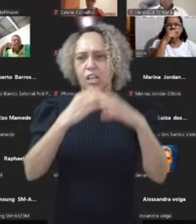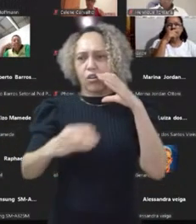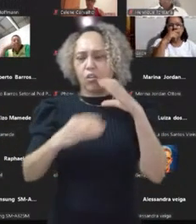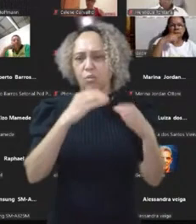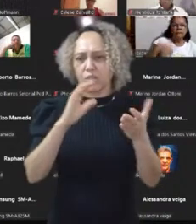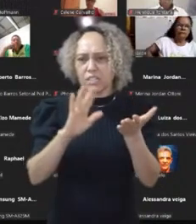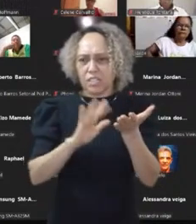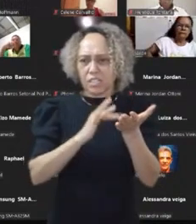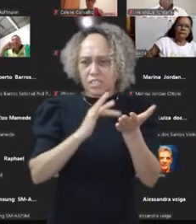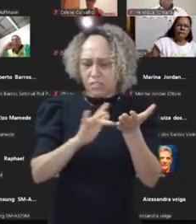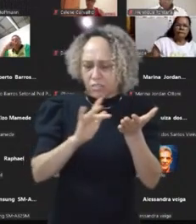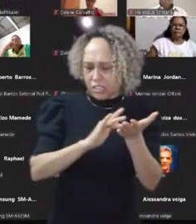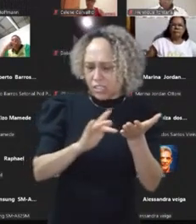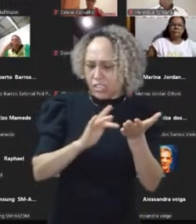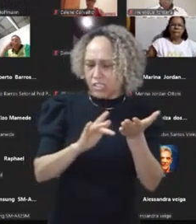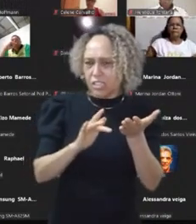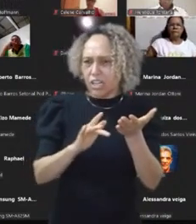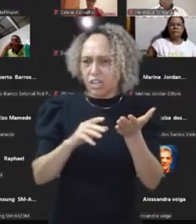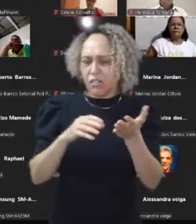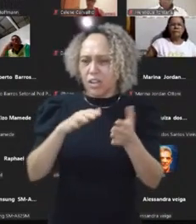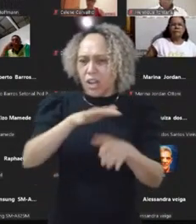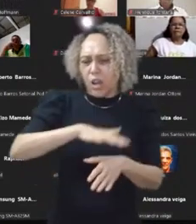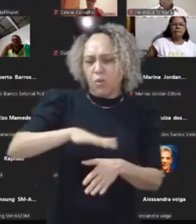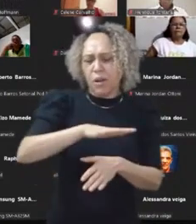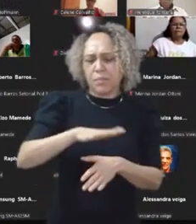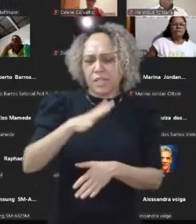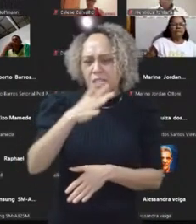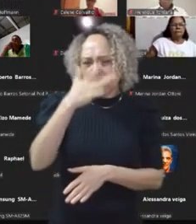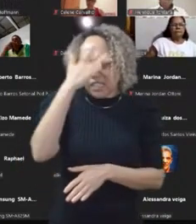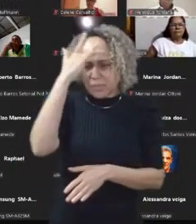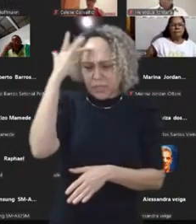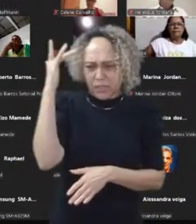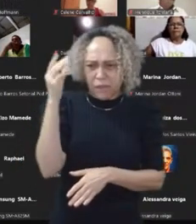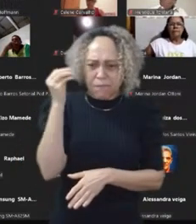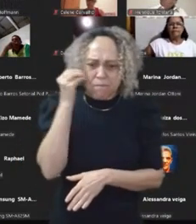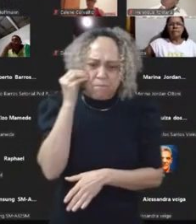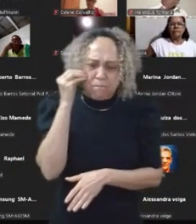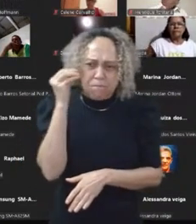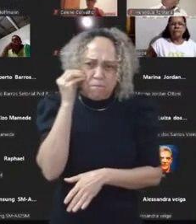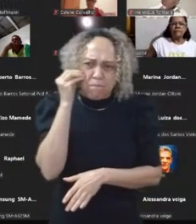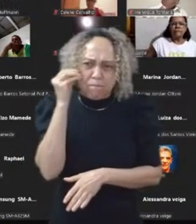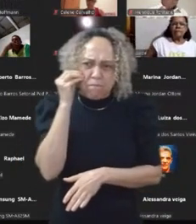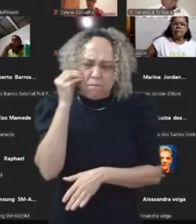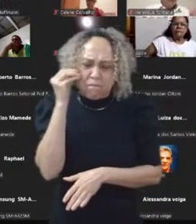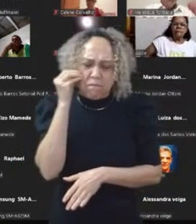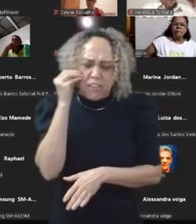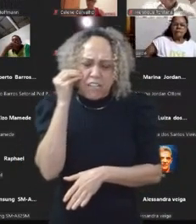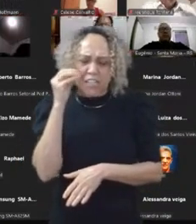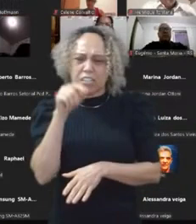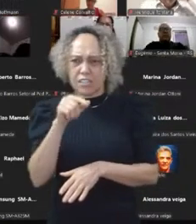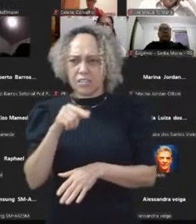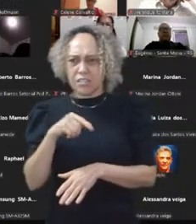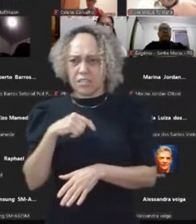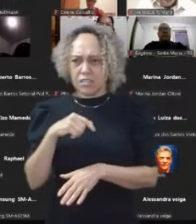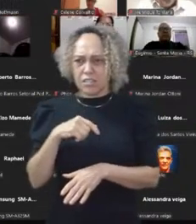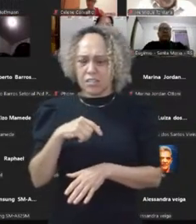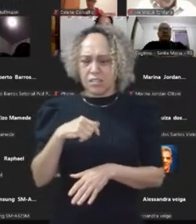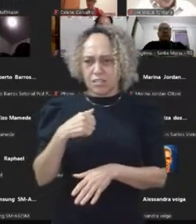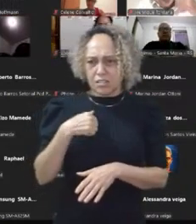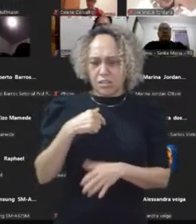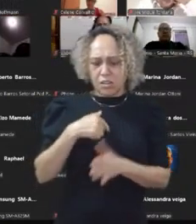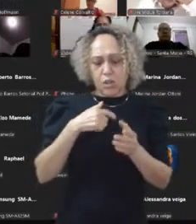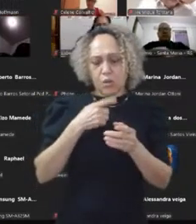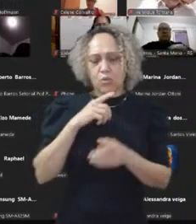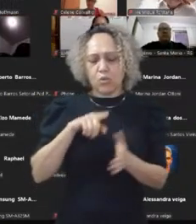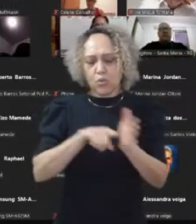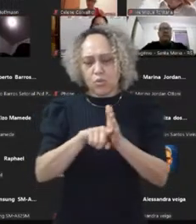testagem Total as pessoas estão sempre testando não existe como na comunicação de massa né sou jornalista também al pesquisador